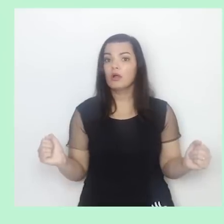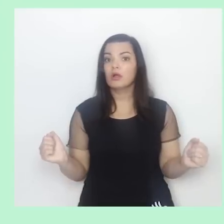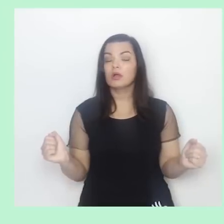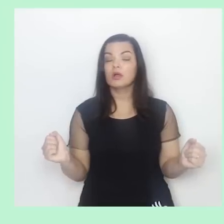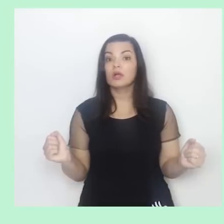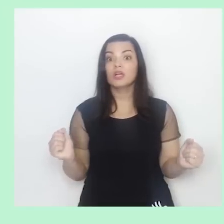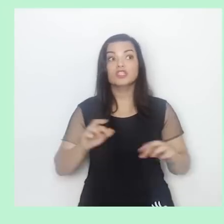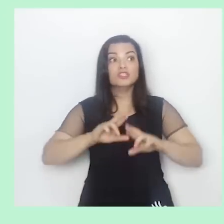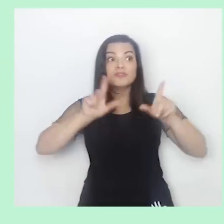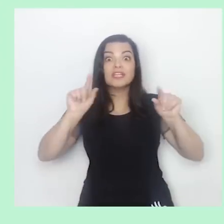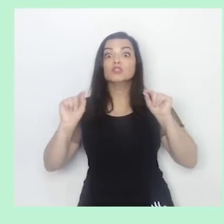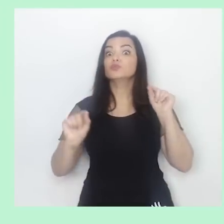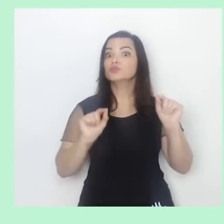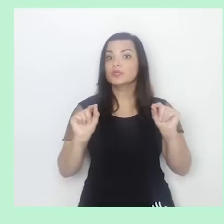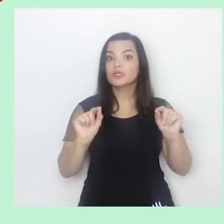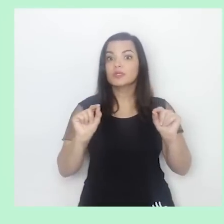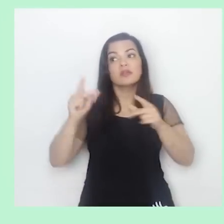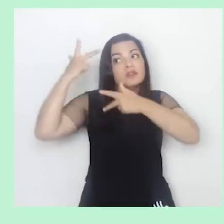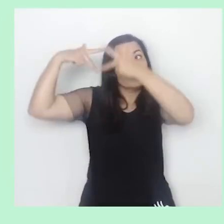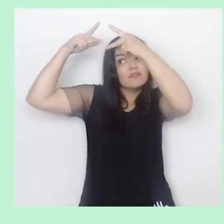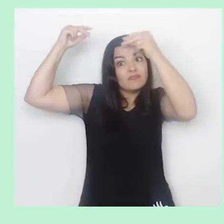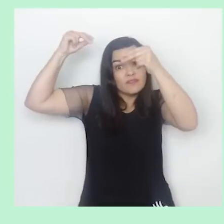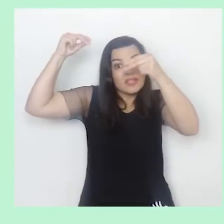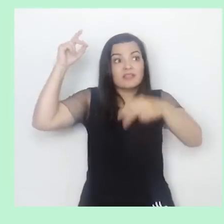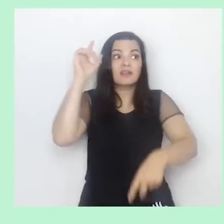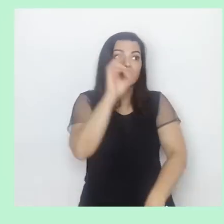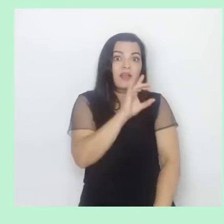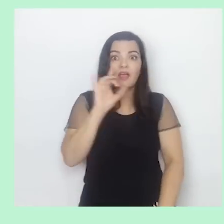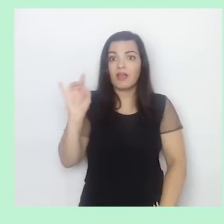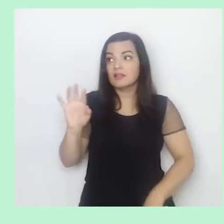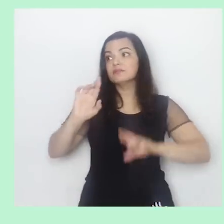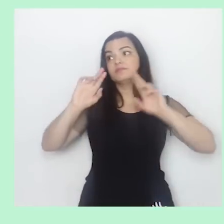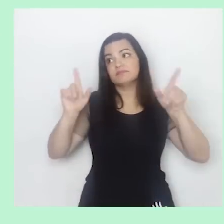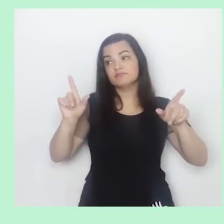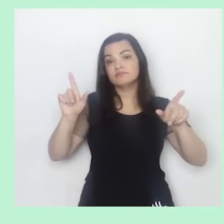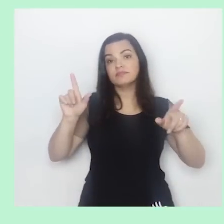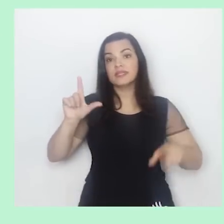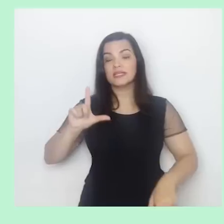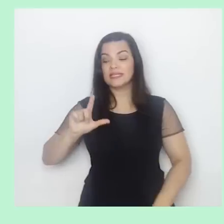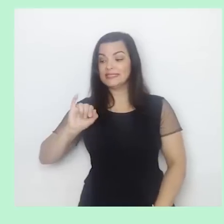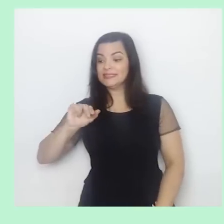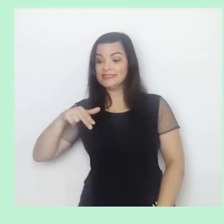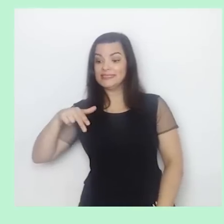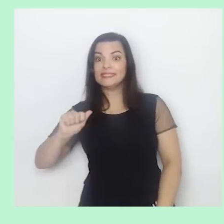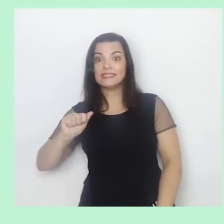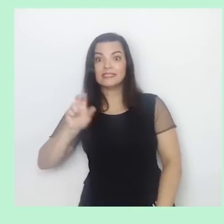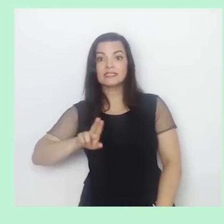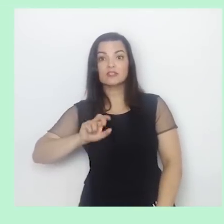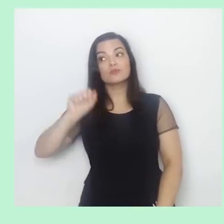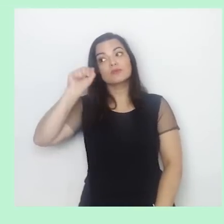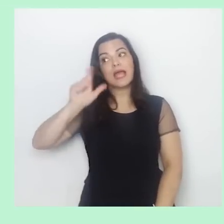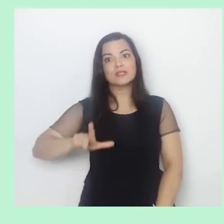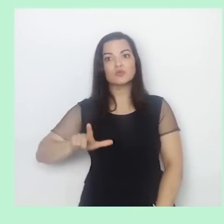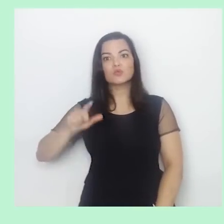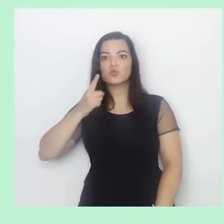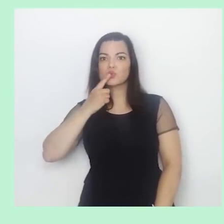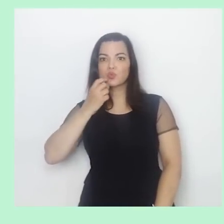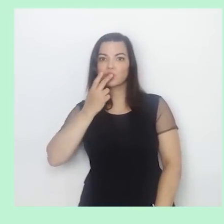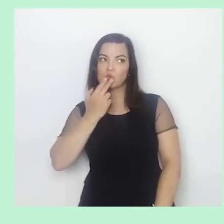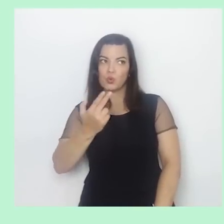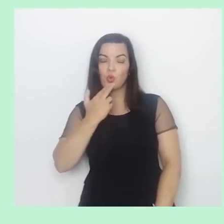única coisa diferente é a fita do cabelo delas. A fita da Lina é azul e a da Lana